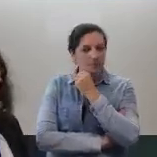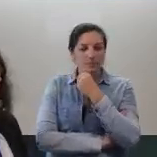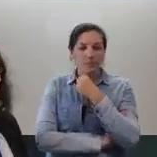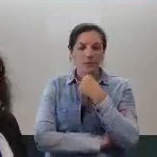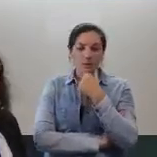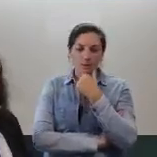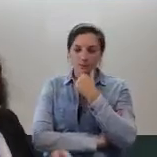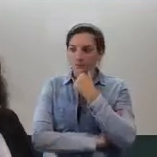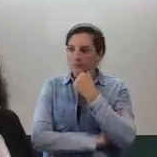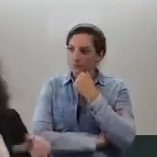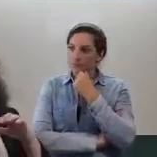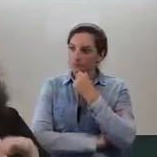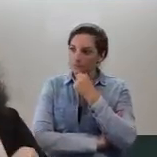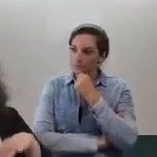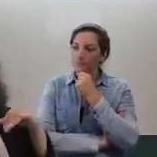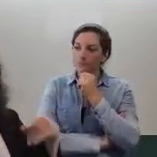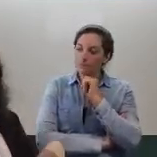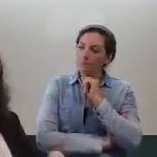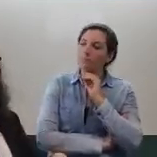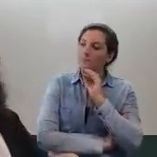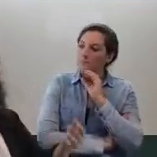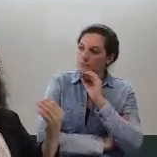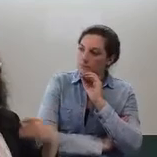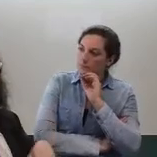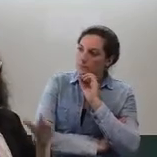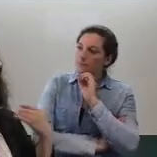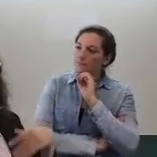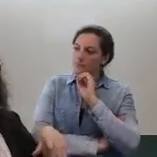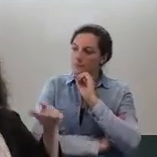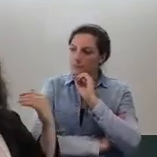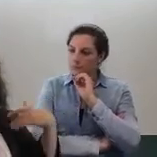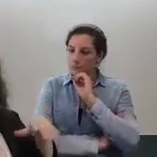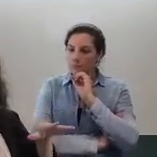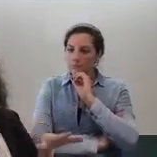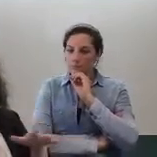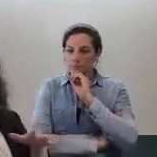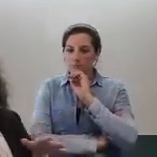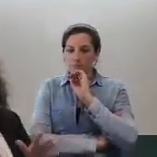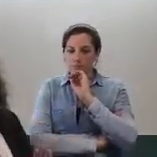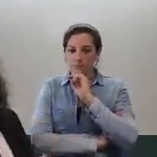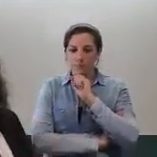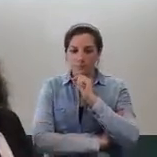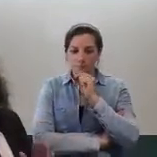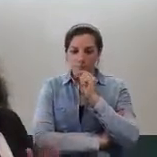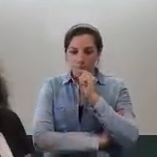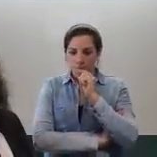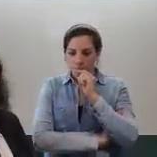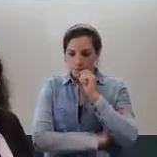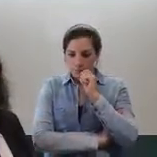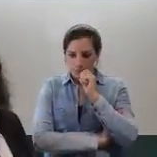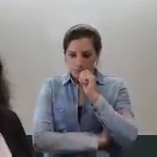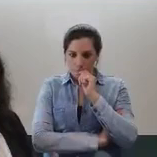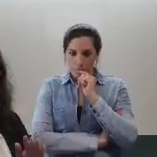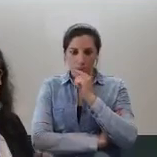tiver online essa norma, eu posso colocar disponível em, o acesso em, e todas aquelas letrinhas lá do sistema ali que a gente tem dos meses e